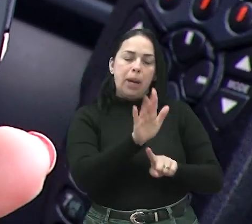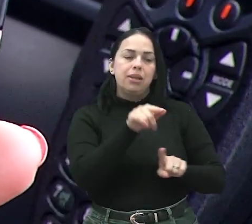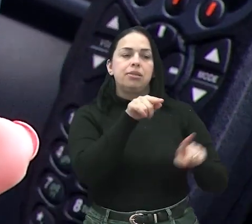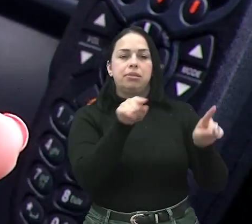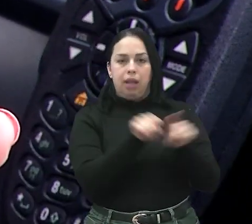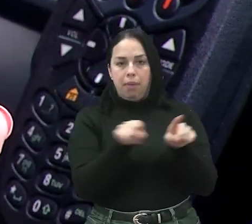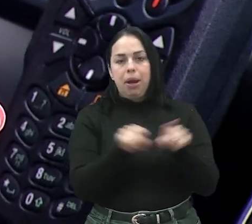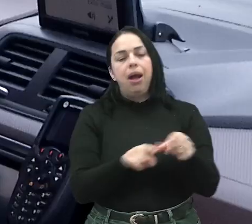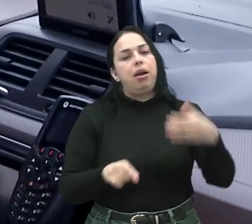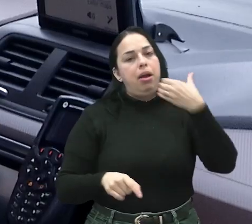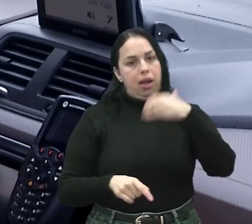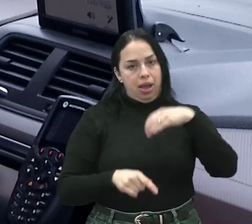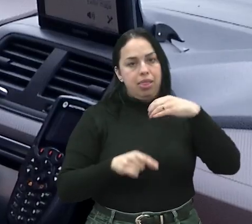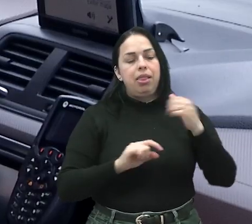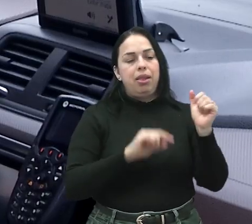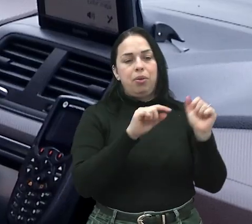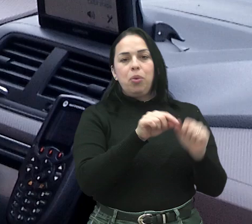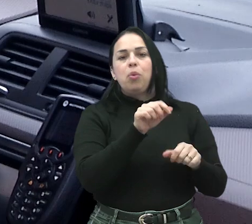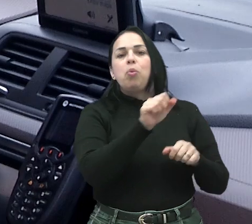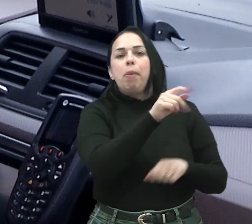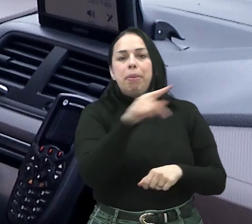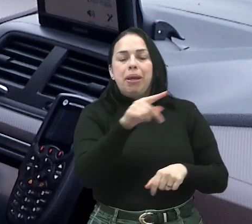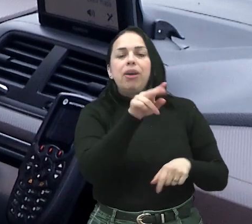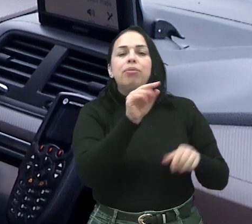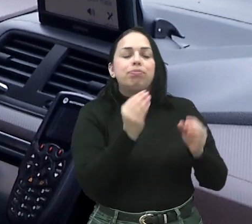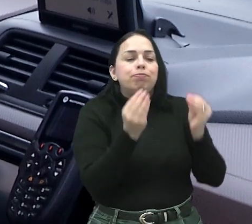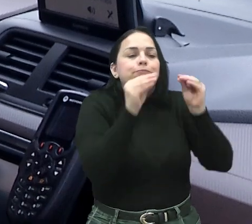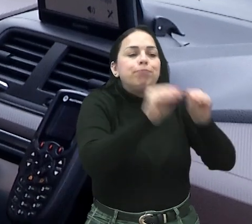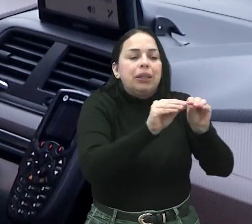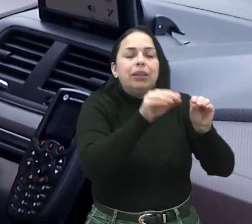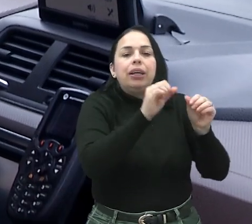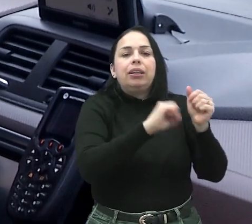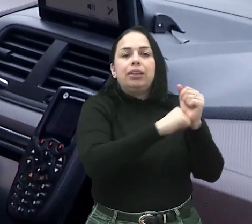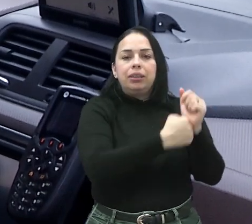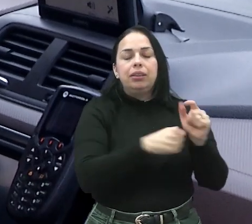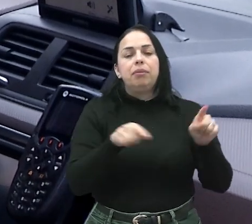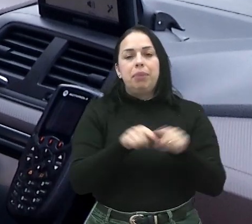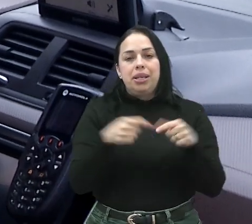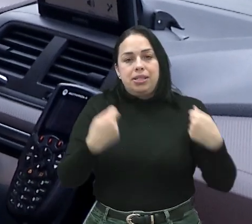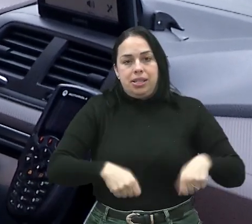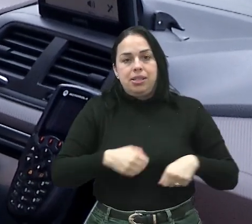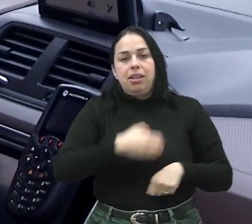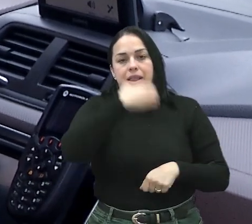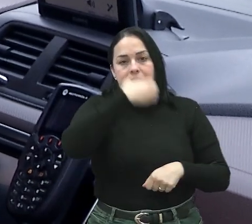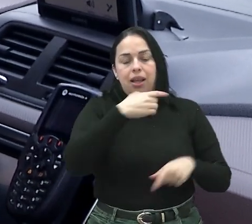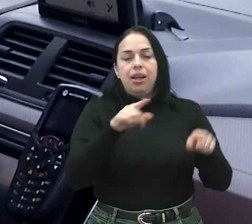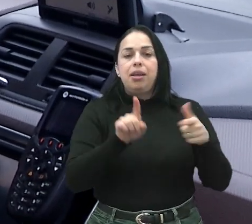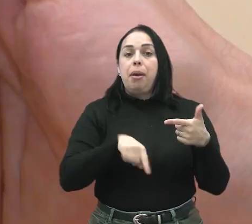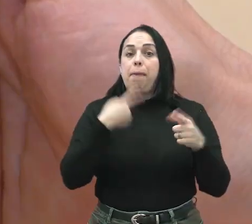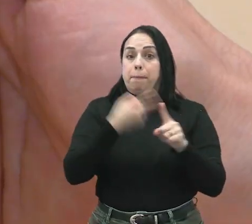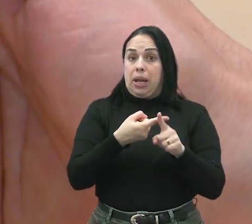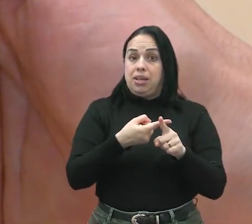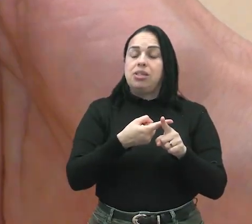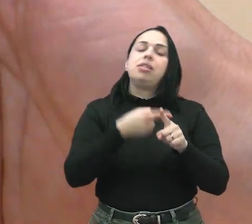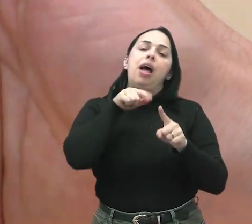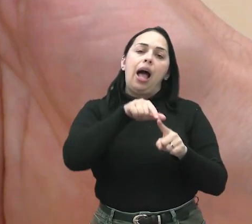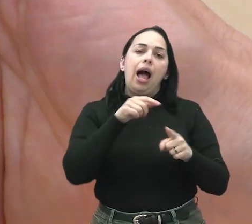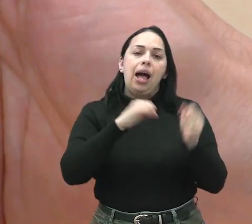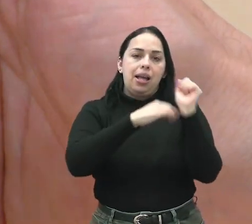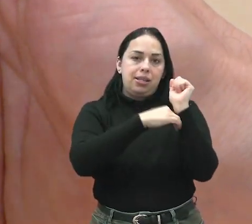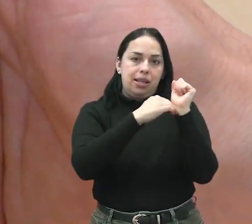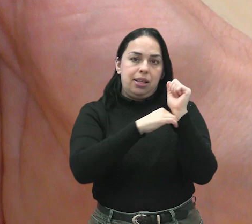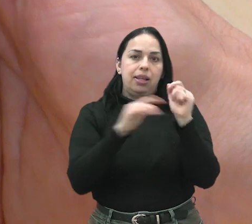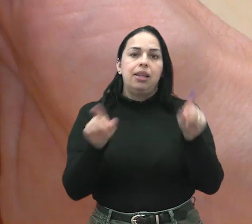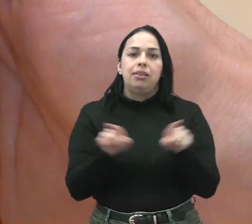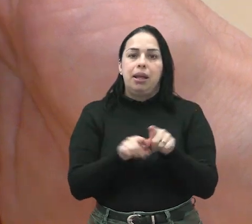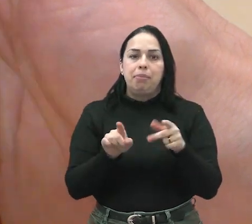deve estar ativado. A PM orienta que o dono do aparelho tenha o ID Apple e a senha. Uma outra